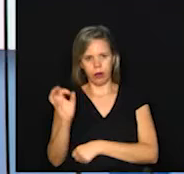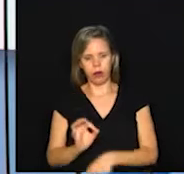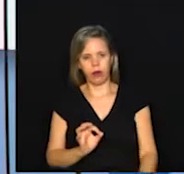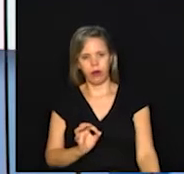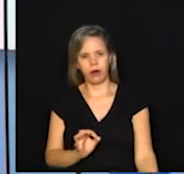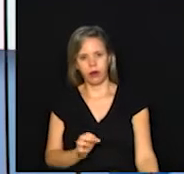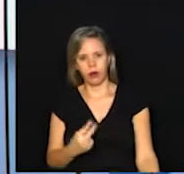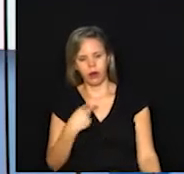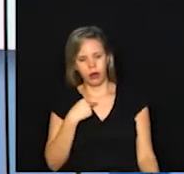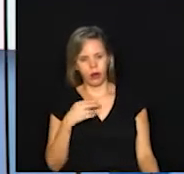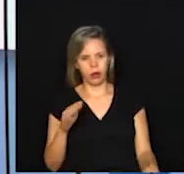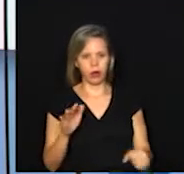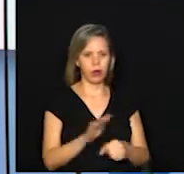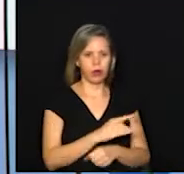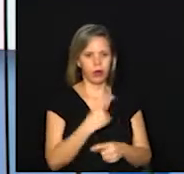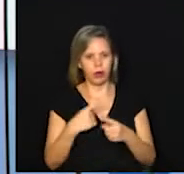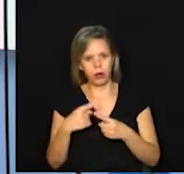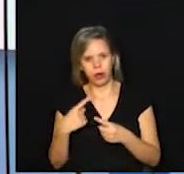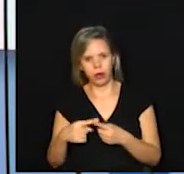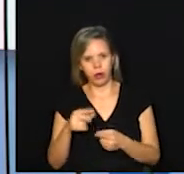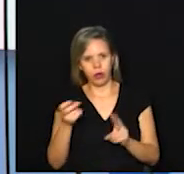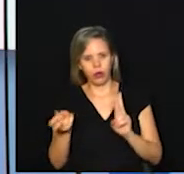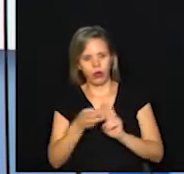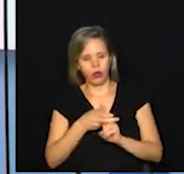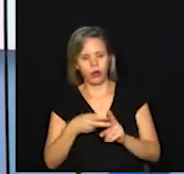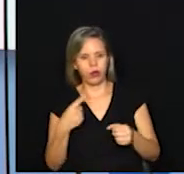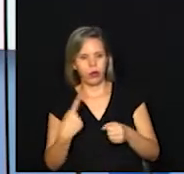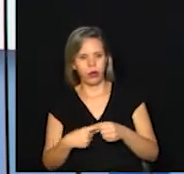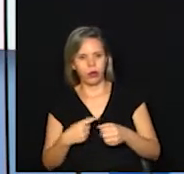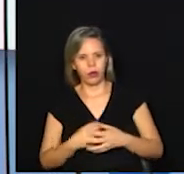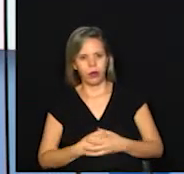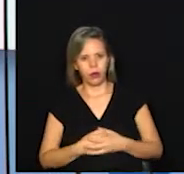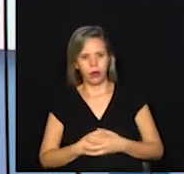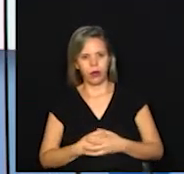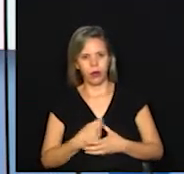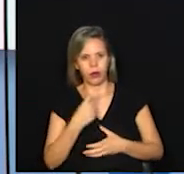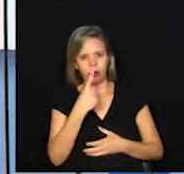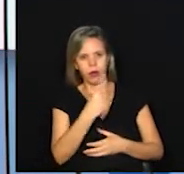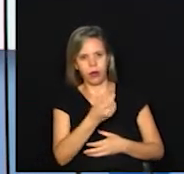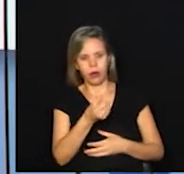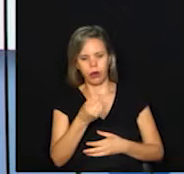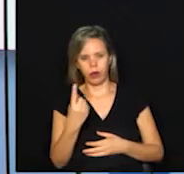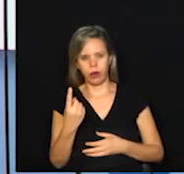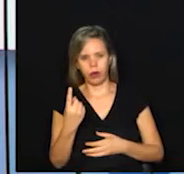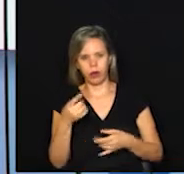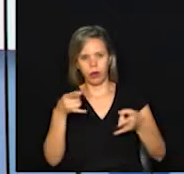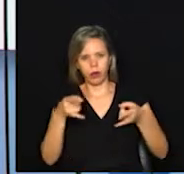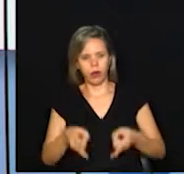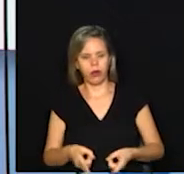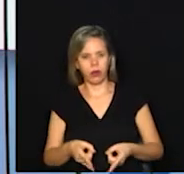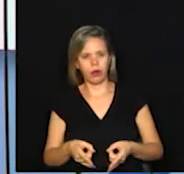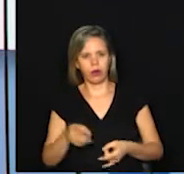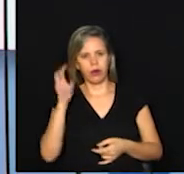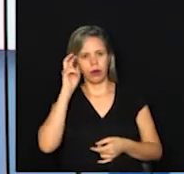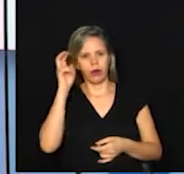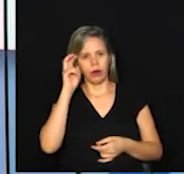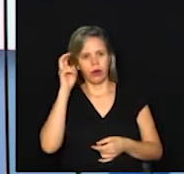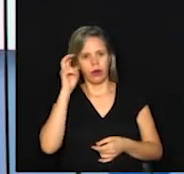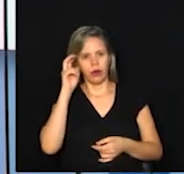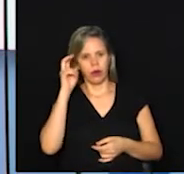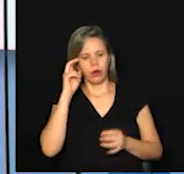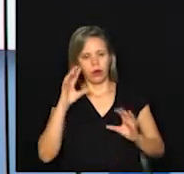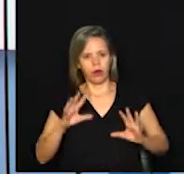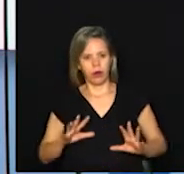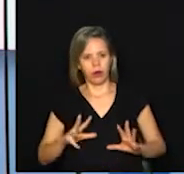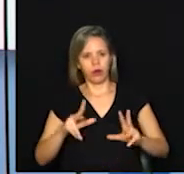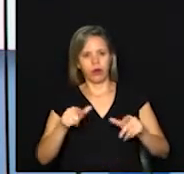82,84% da ocupação. Por quê? O SUS municipal, com 161 leitos, nesta quinta-feira,